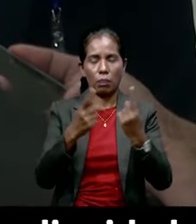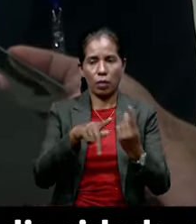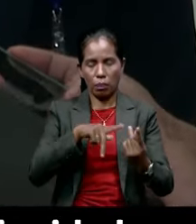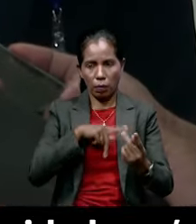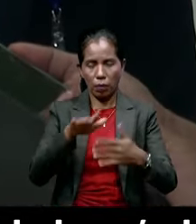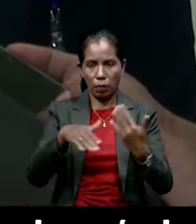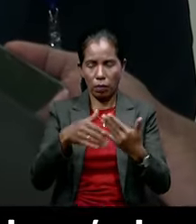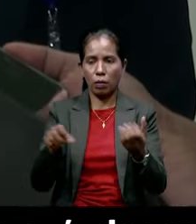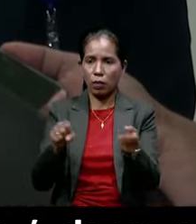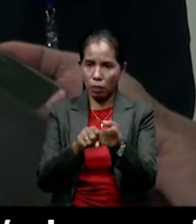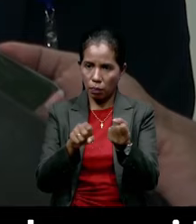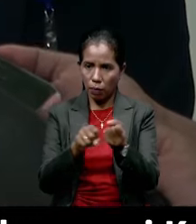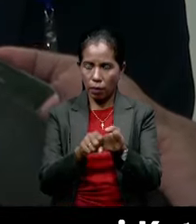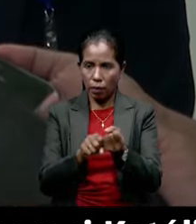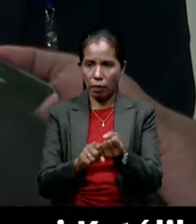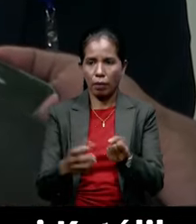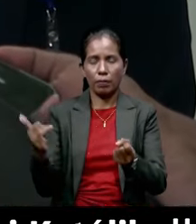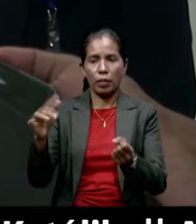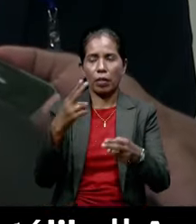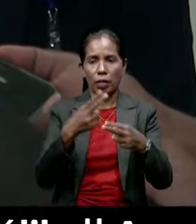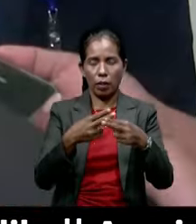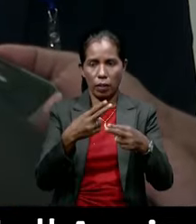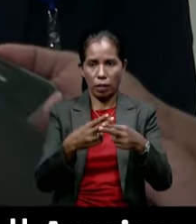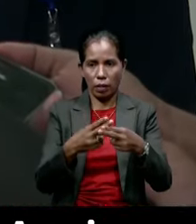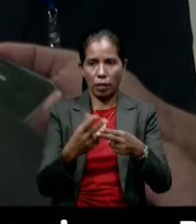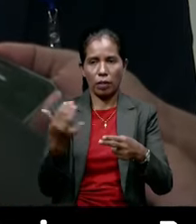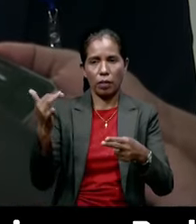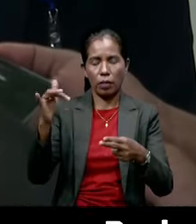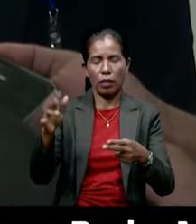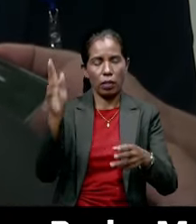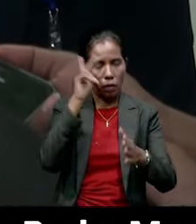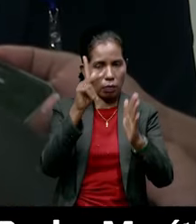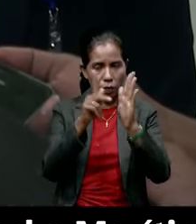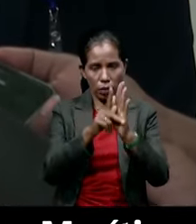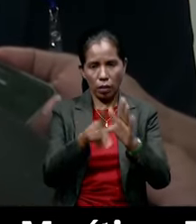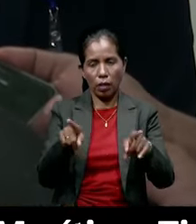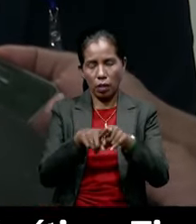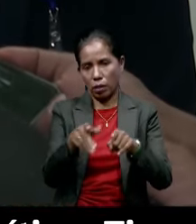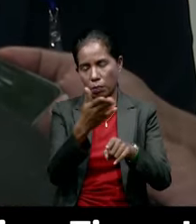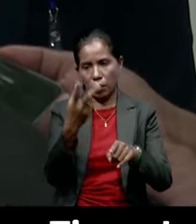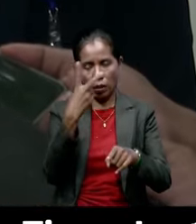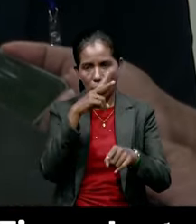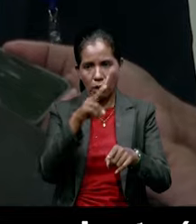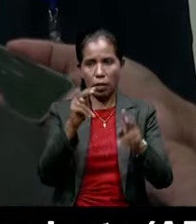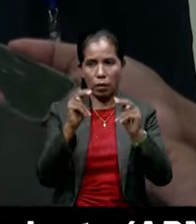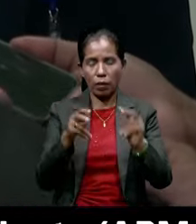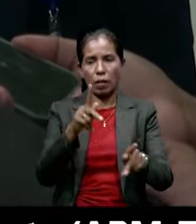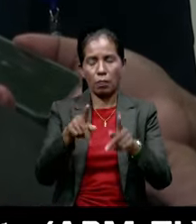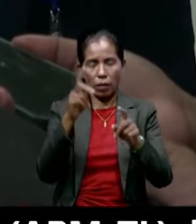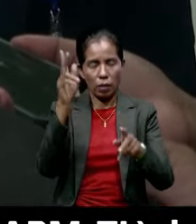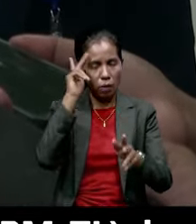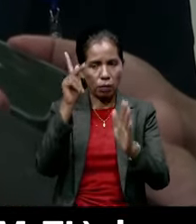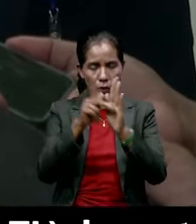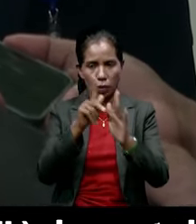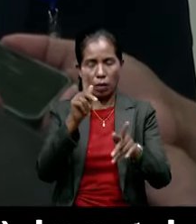mas contribui será né nara será né foto nessa onde então pode ser a haré cata que tem que é menina foto é menina